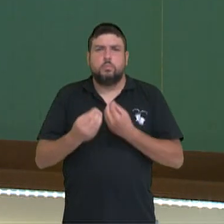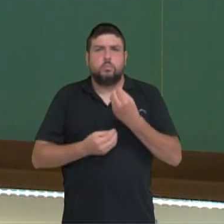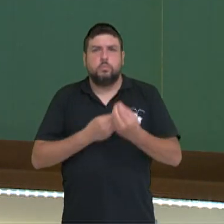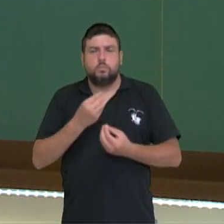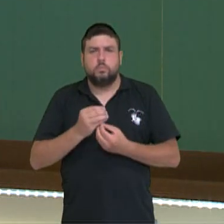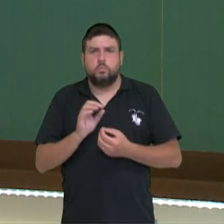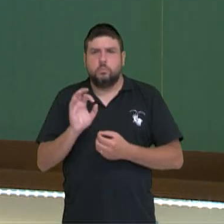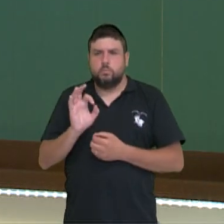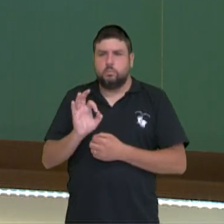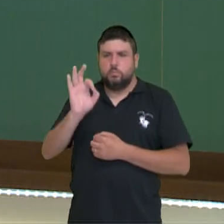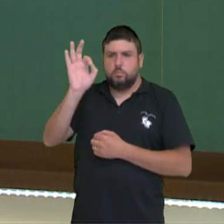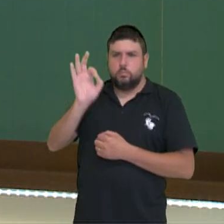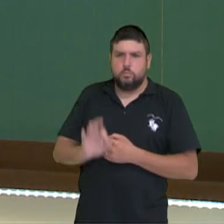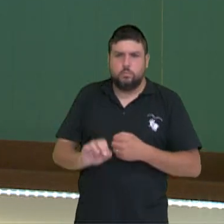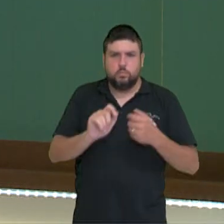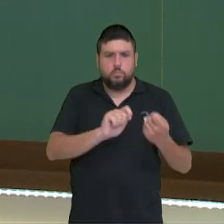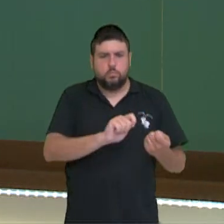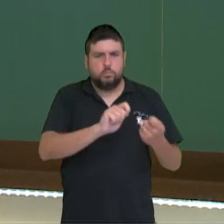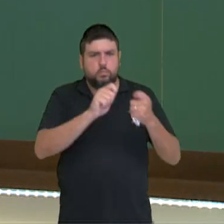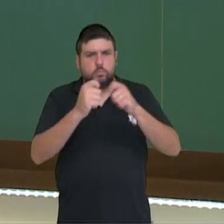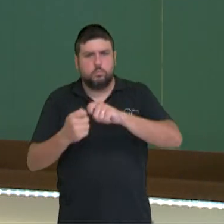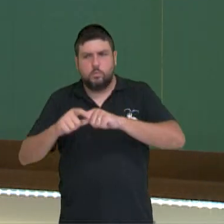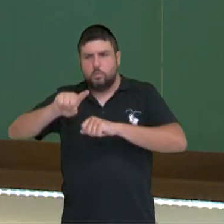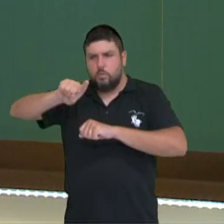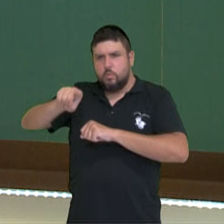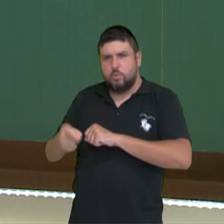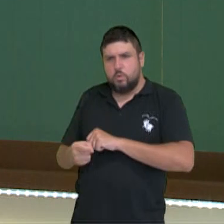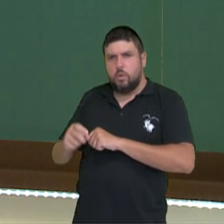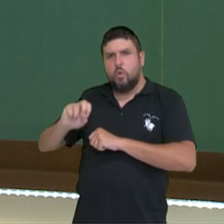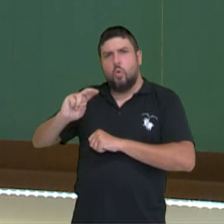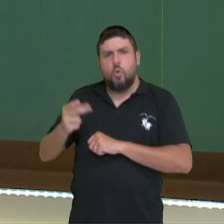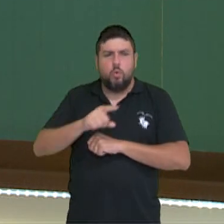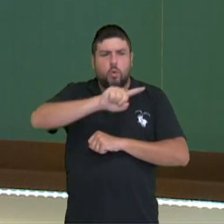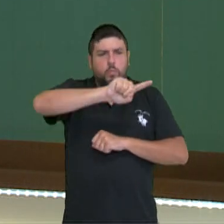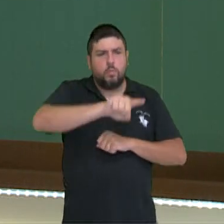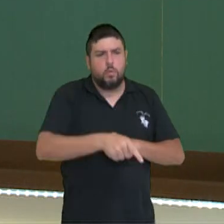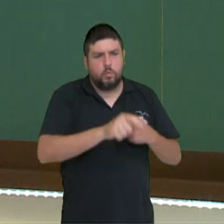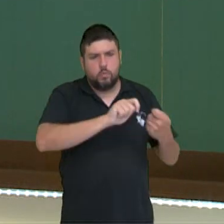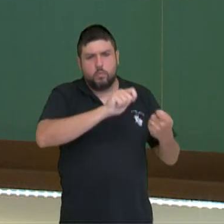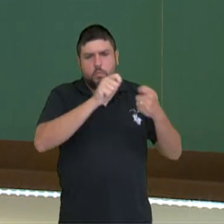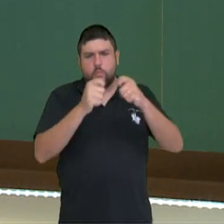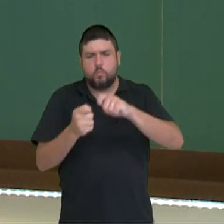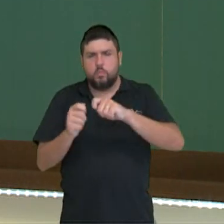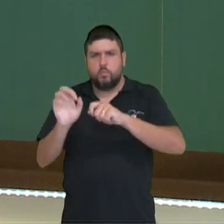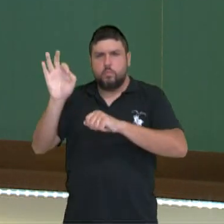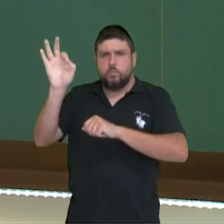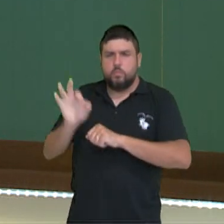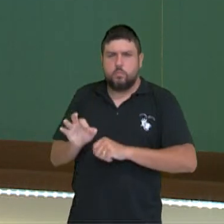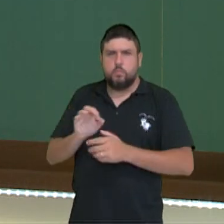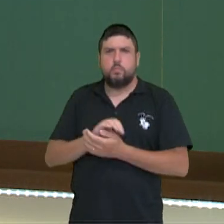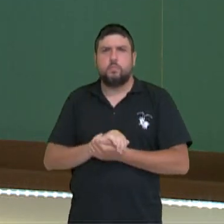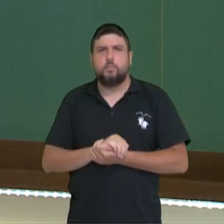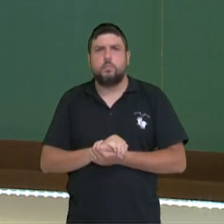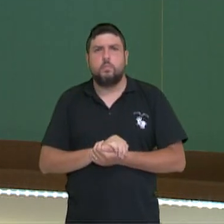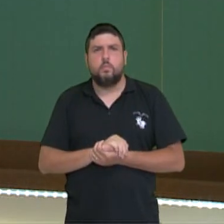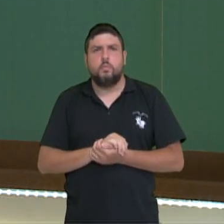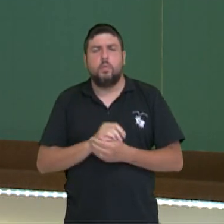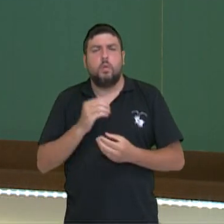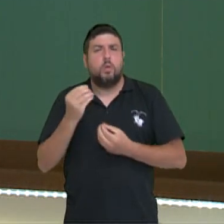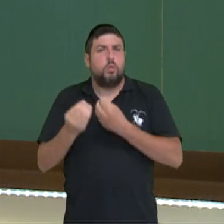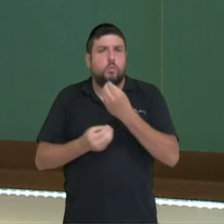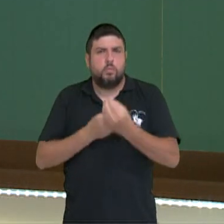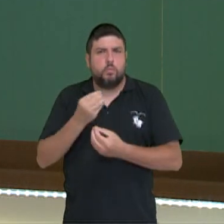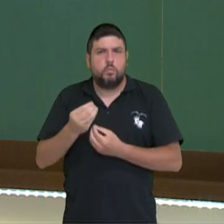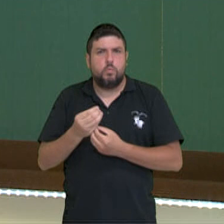em decimal, e o decimal em porcentagem e assim por diante? Então, por exemplo, a gente pode converter transformando em fração